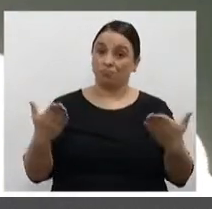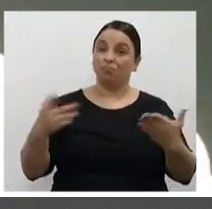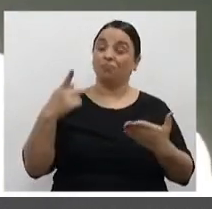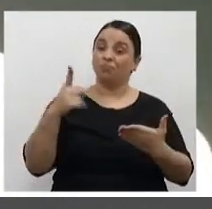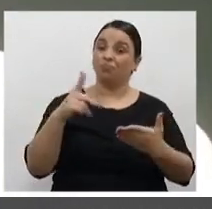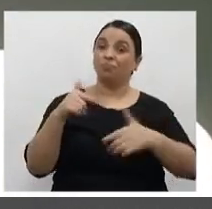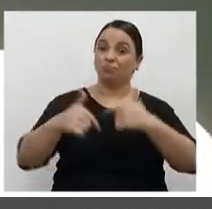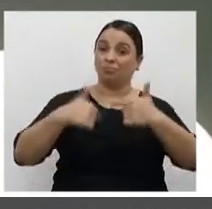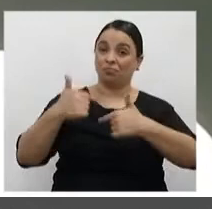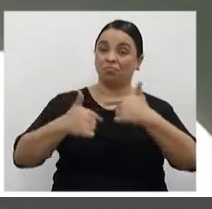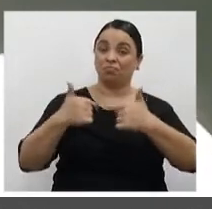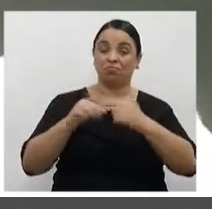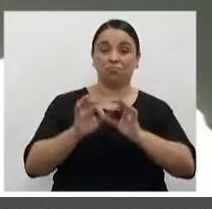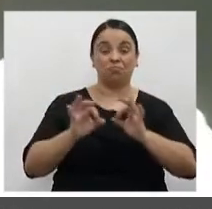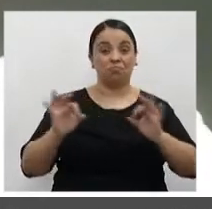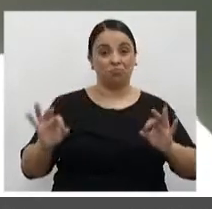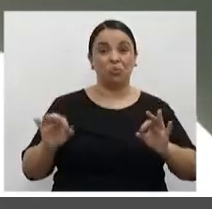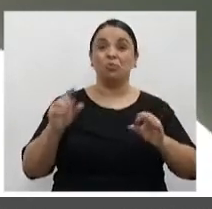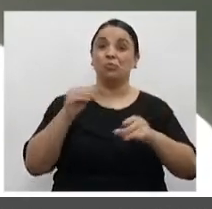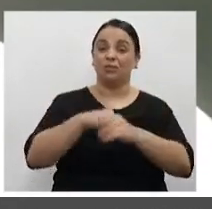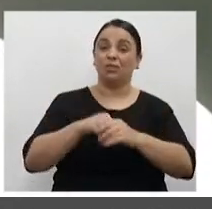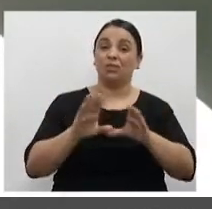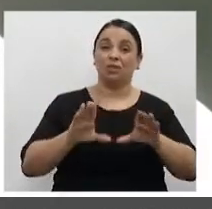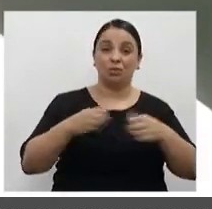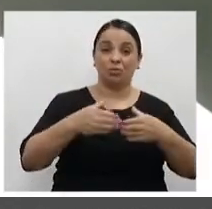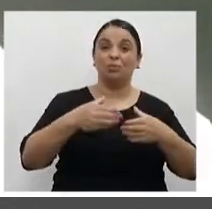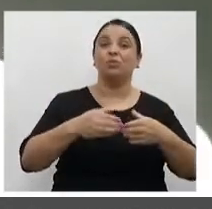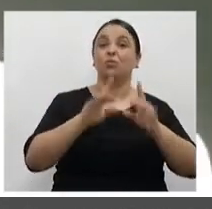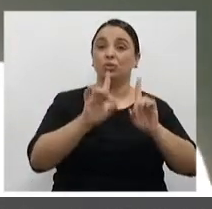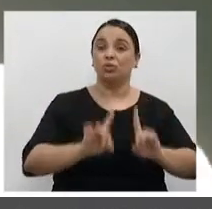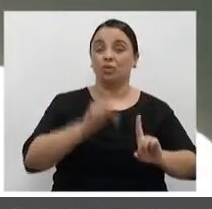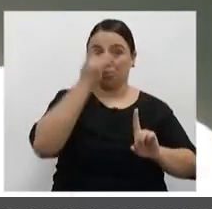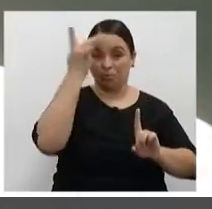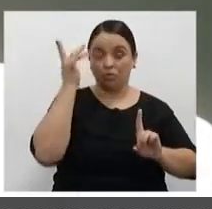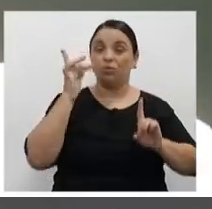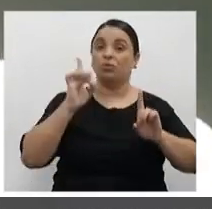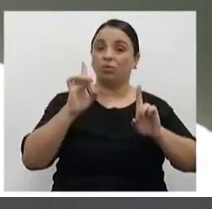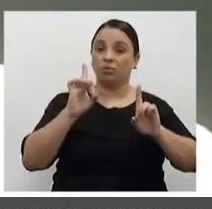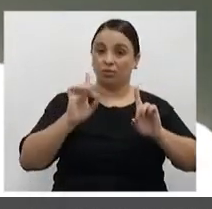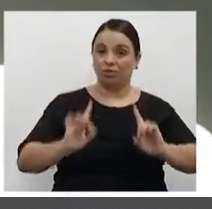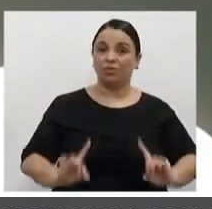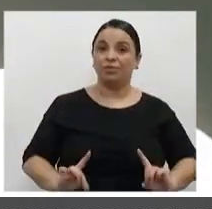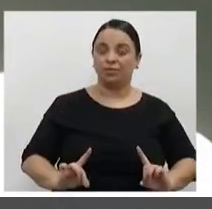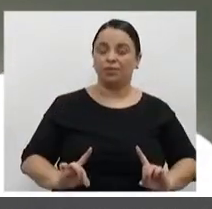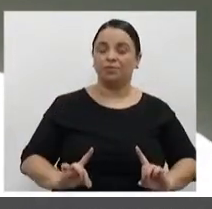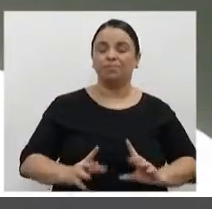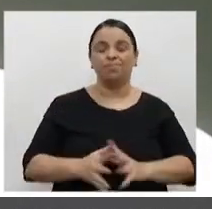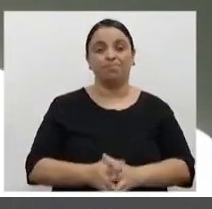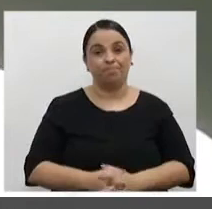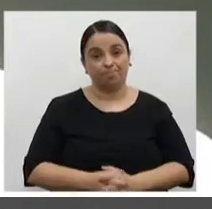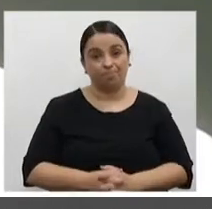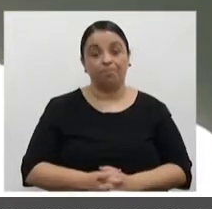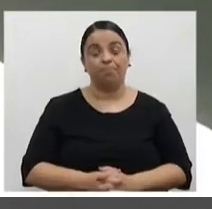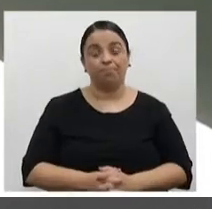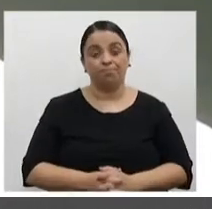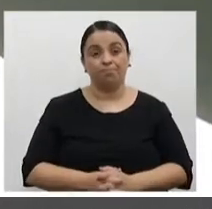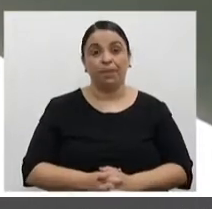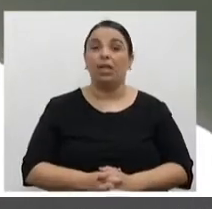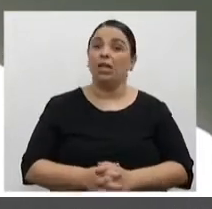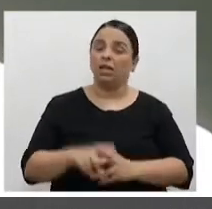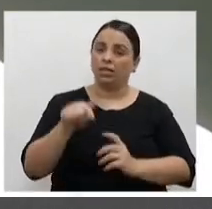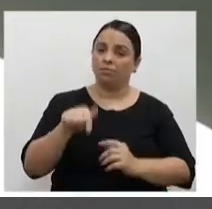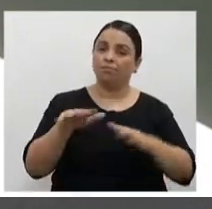Comissão do Direito da Pessoa com Deficiência. É extremamente relevante essa